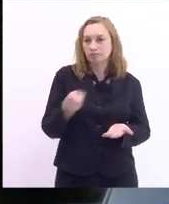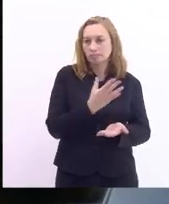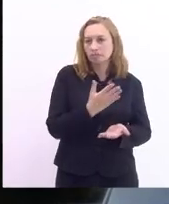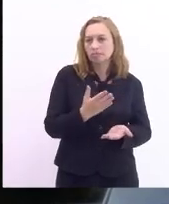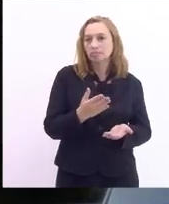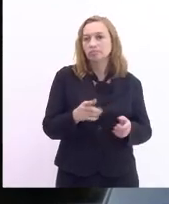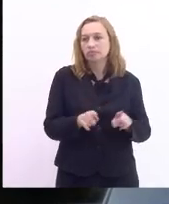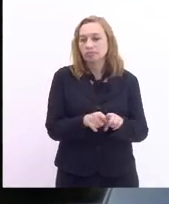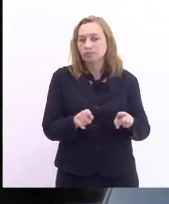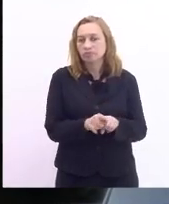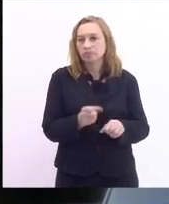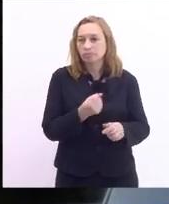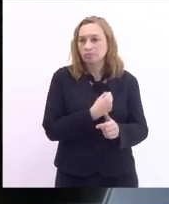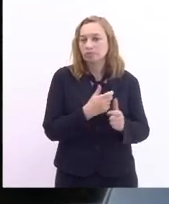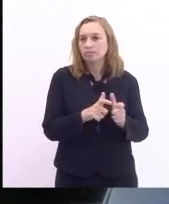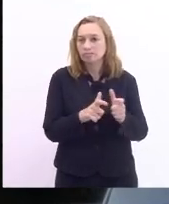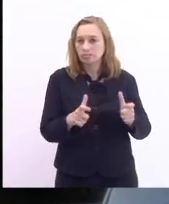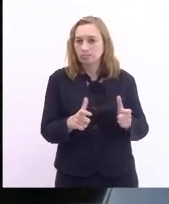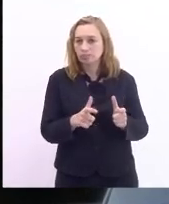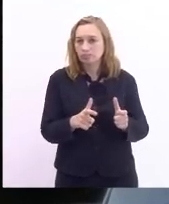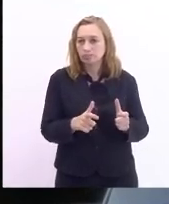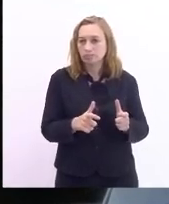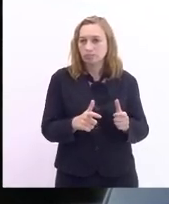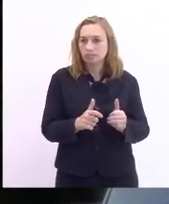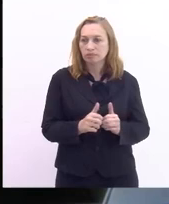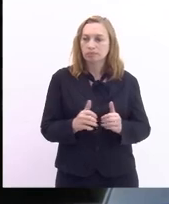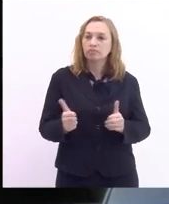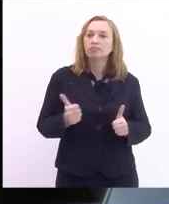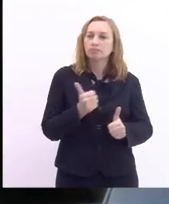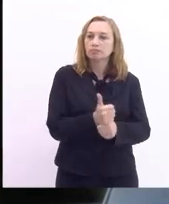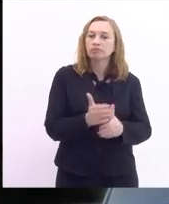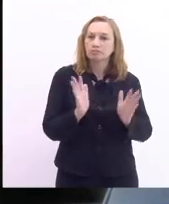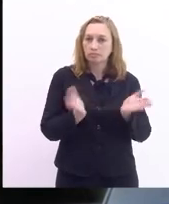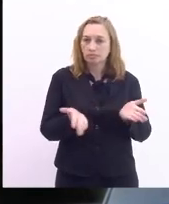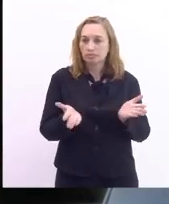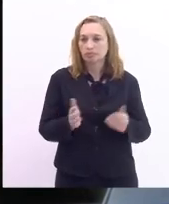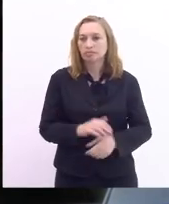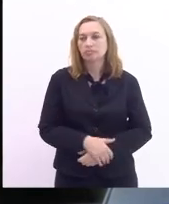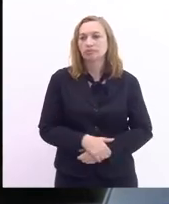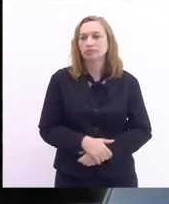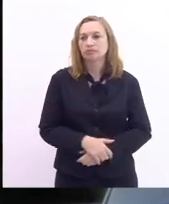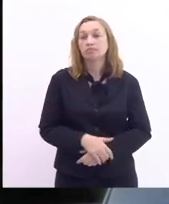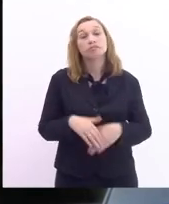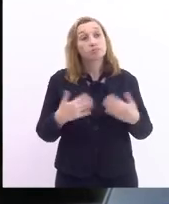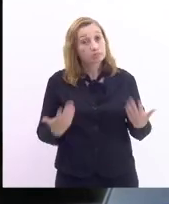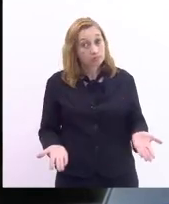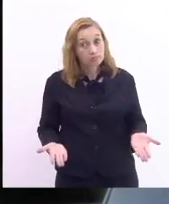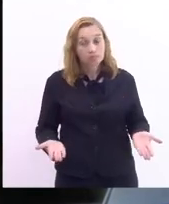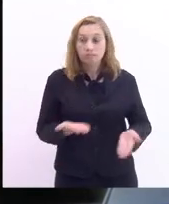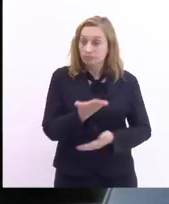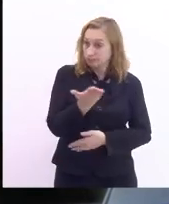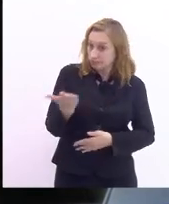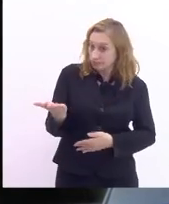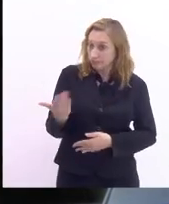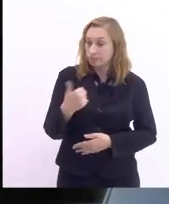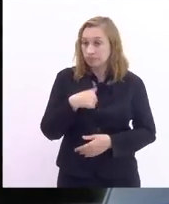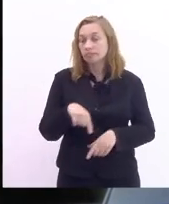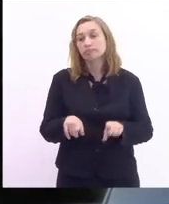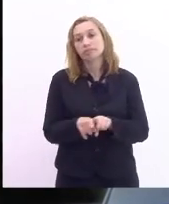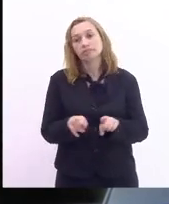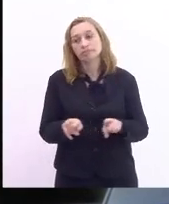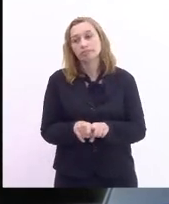para grande maioria daqueles que estão sendo empossados hoje então assim como você e